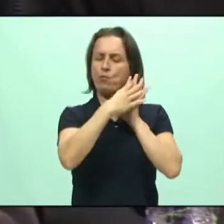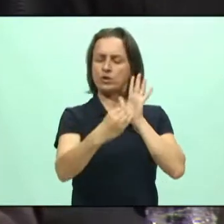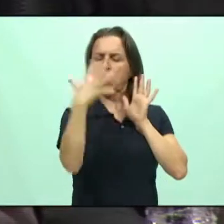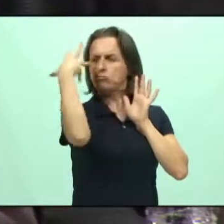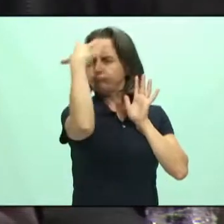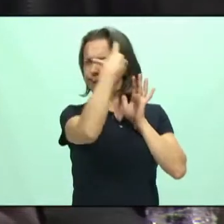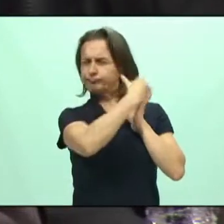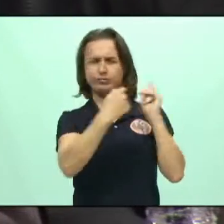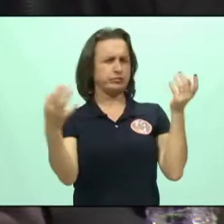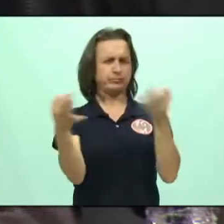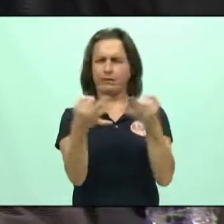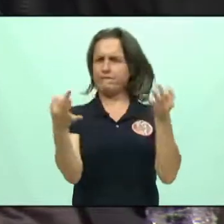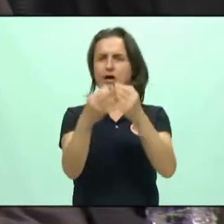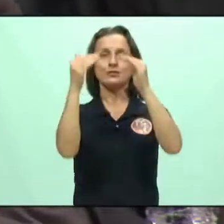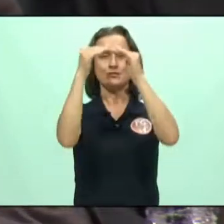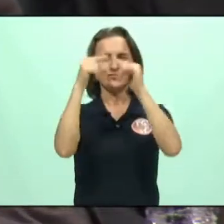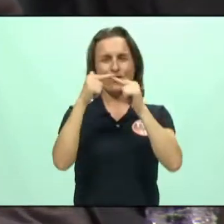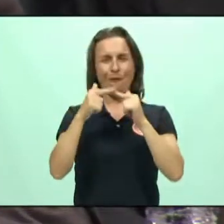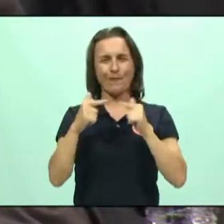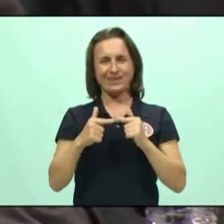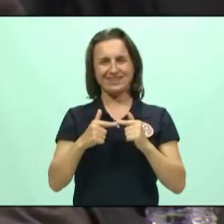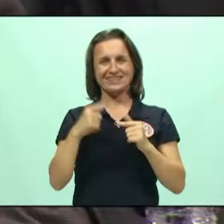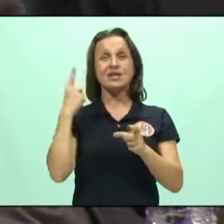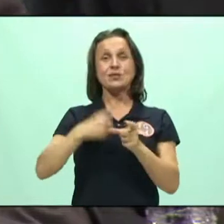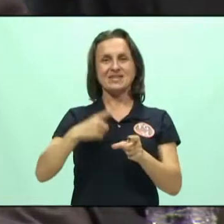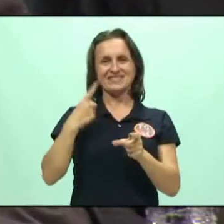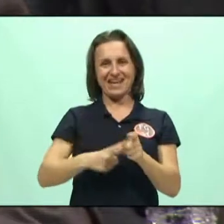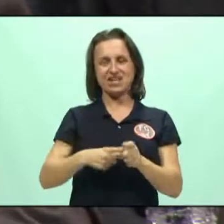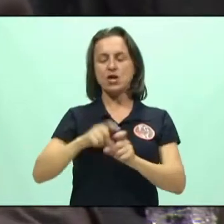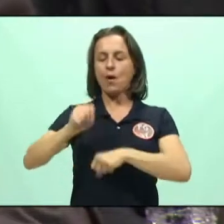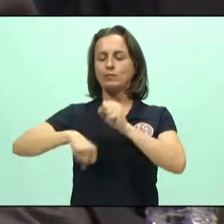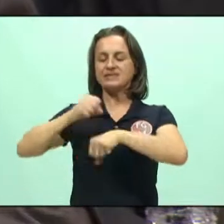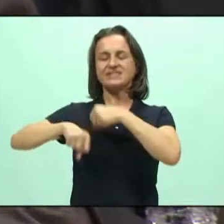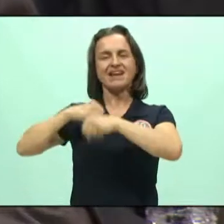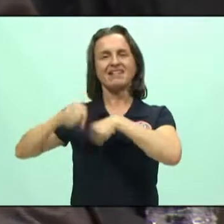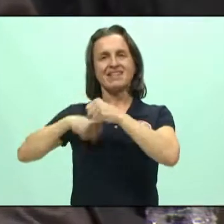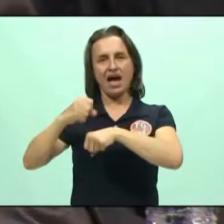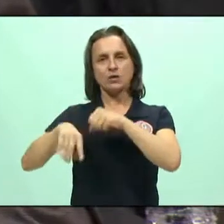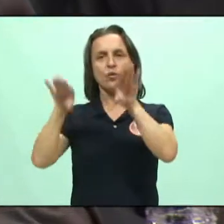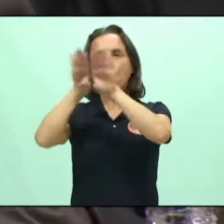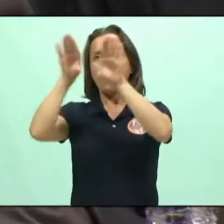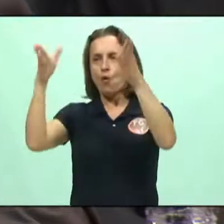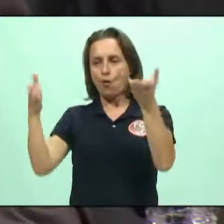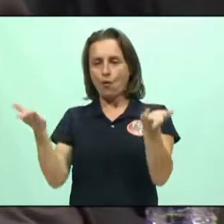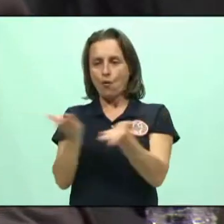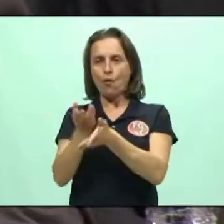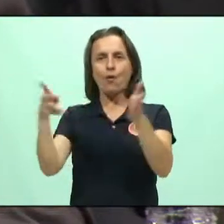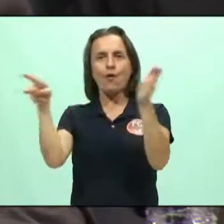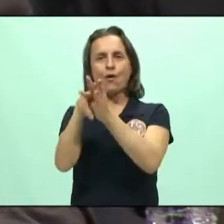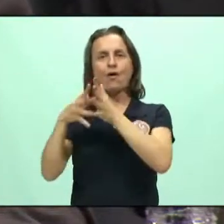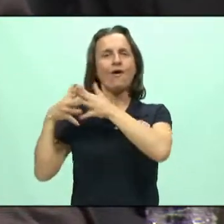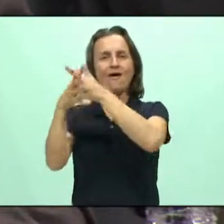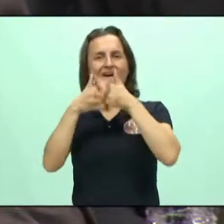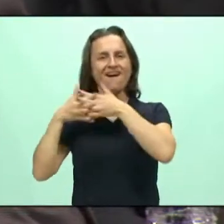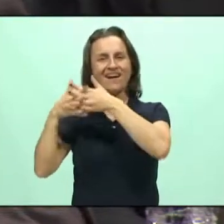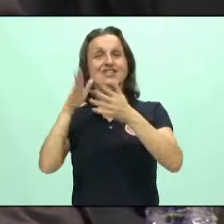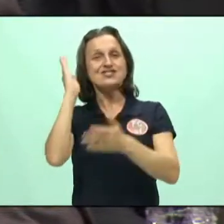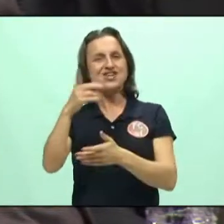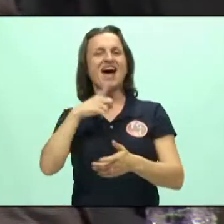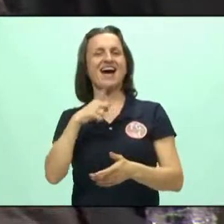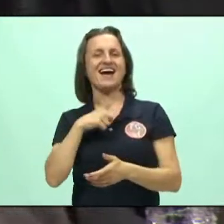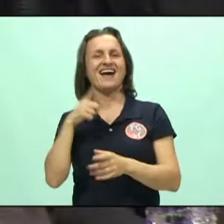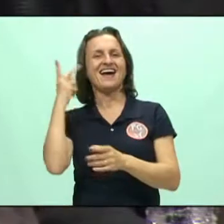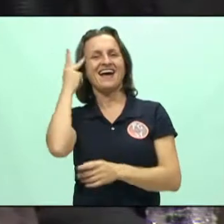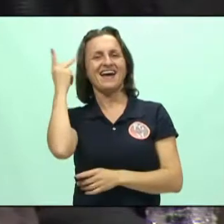e tudo a ver com a cidade que era um bicicletário container já tem em São Paulo né para as pessoas conseguir